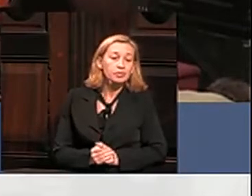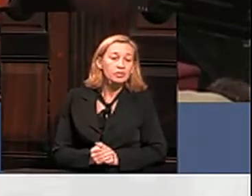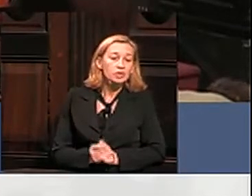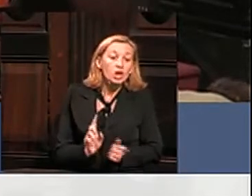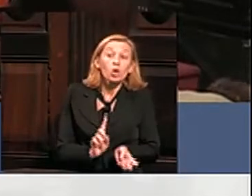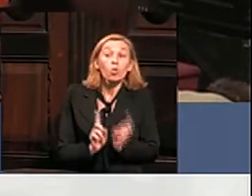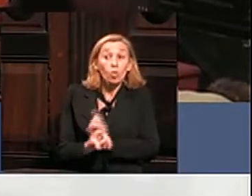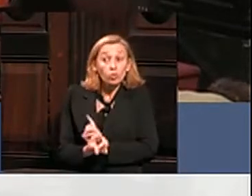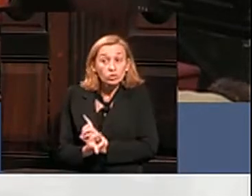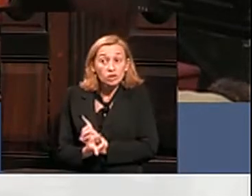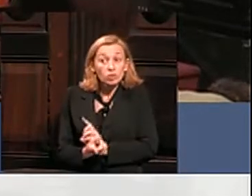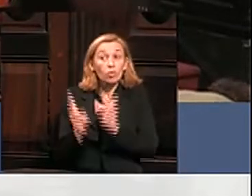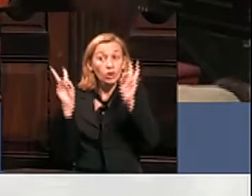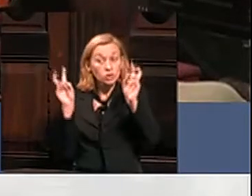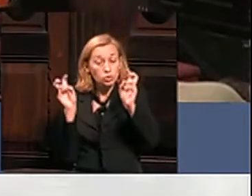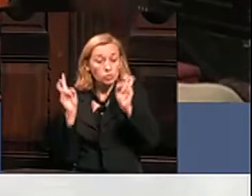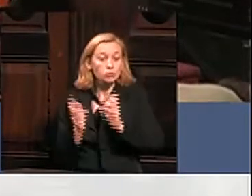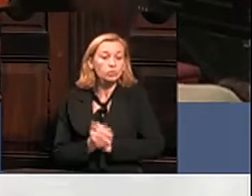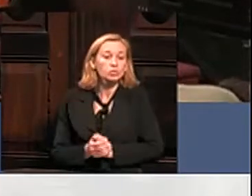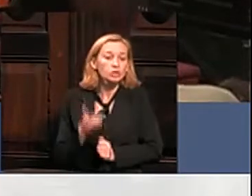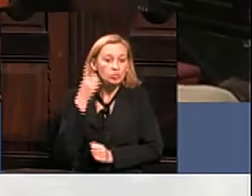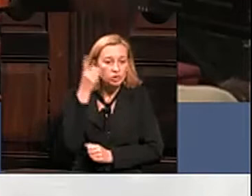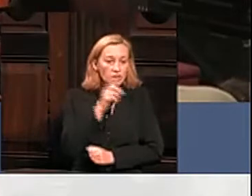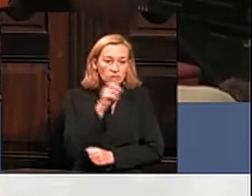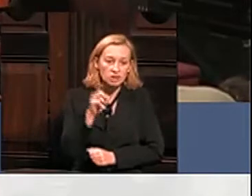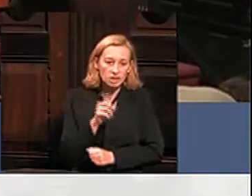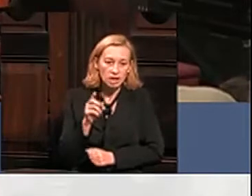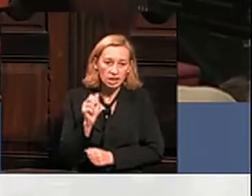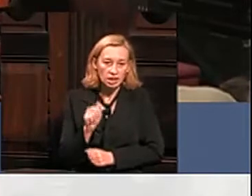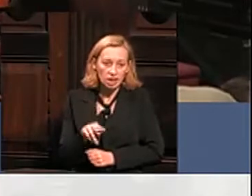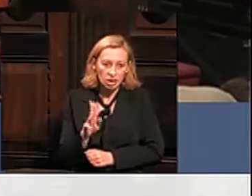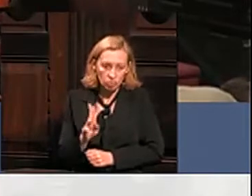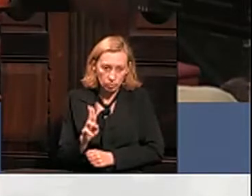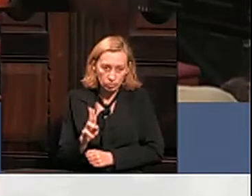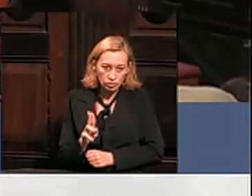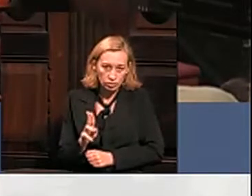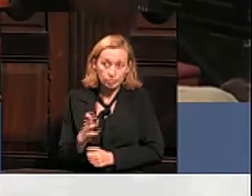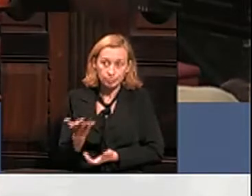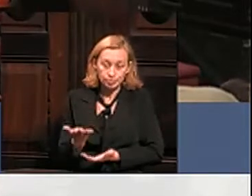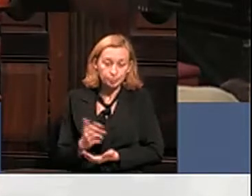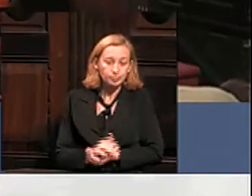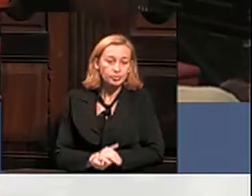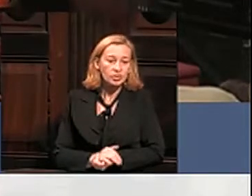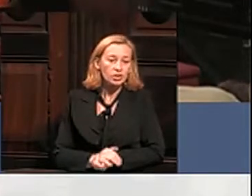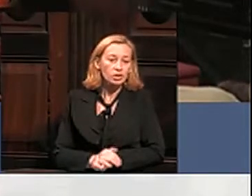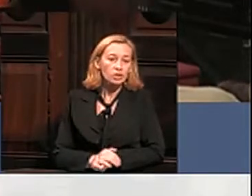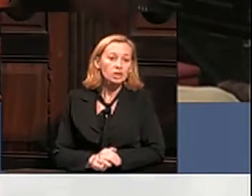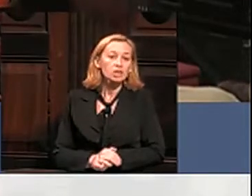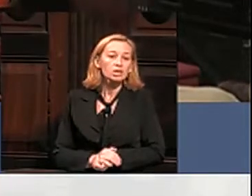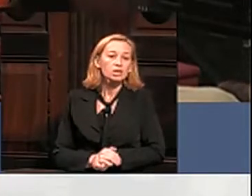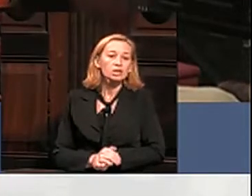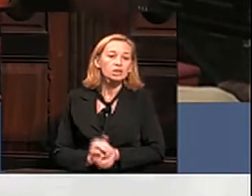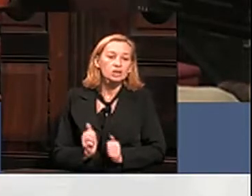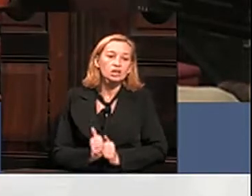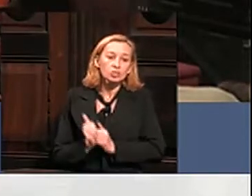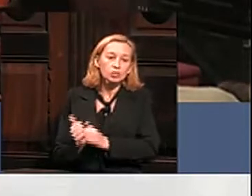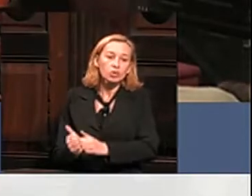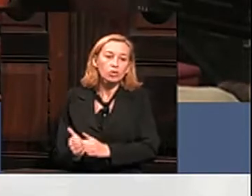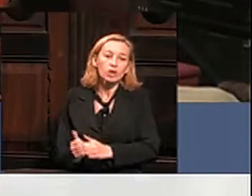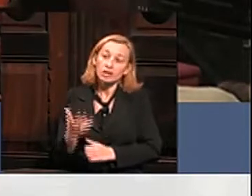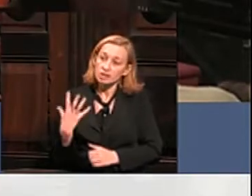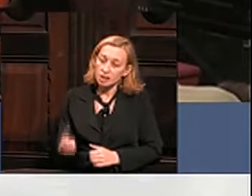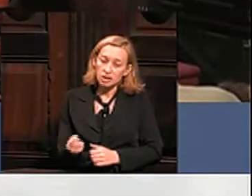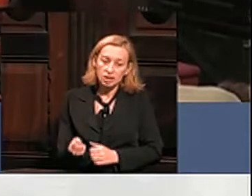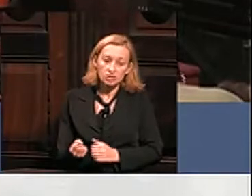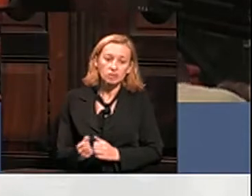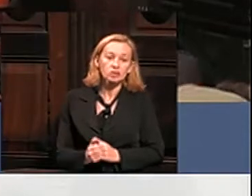contra o destaque. O deputado Zaqueu Teixeira encaminhou a favor.